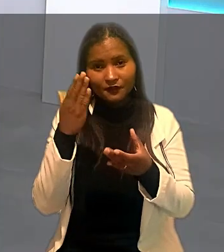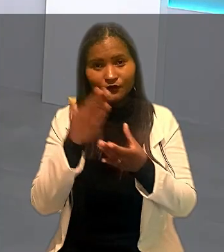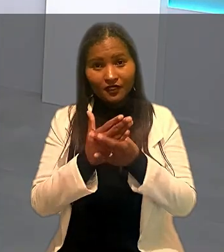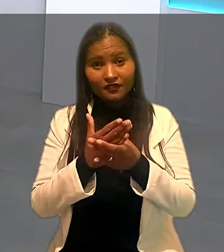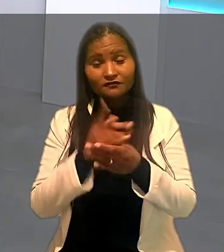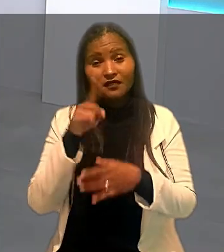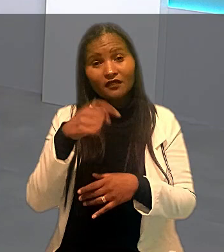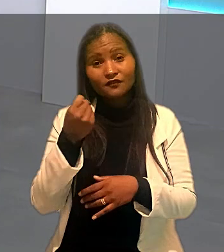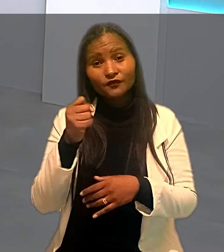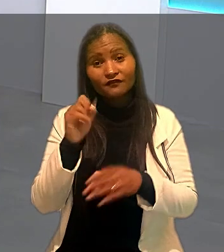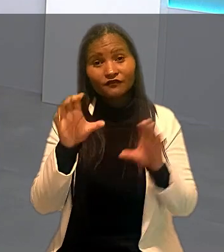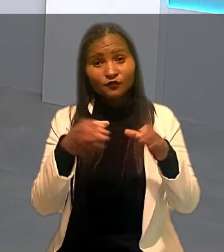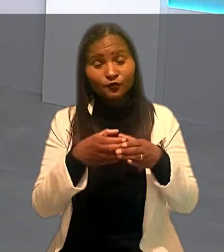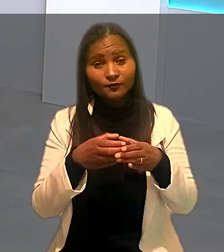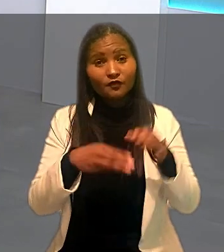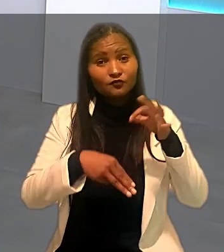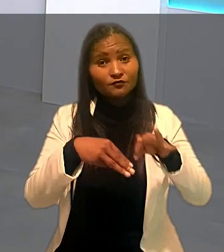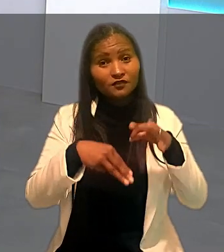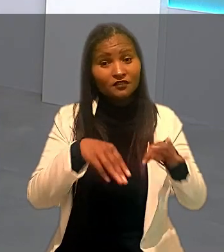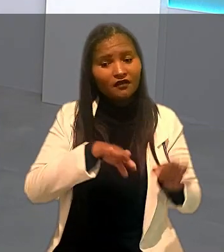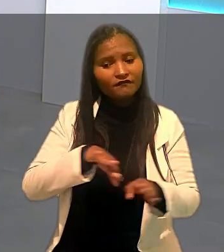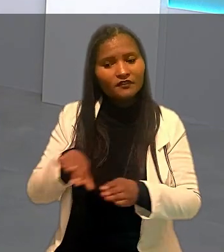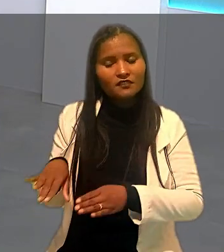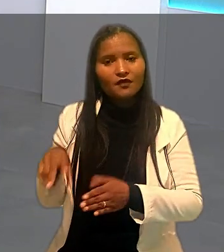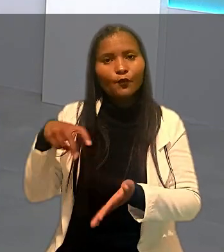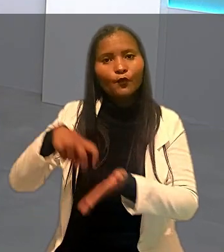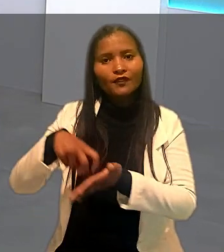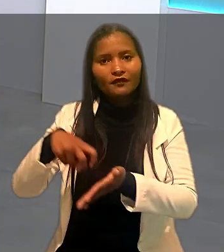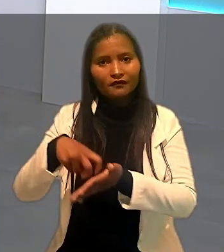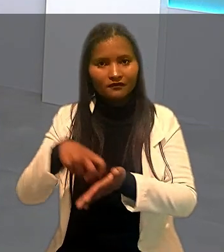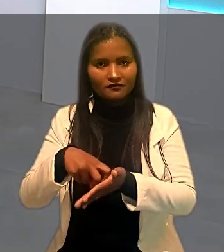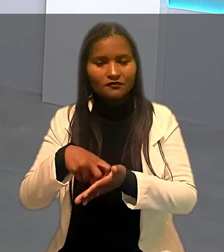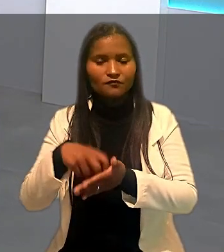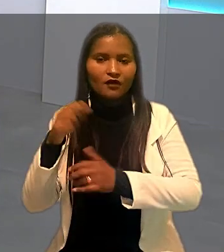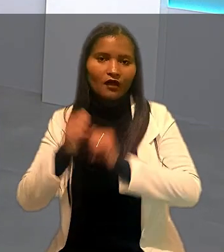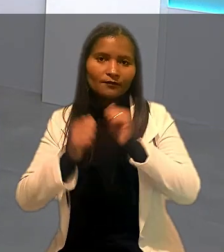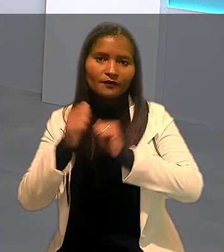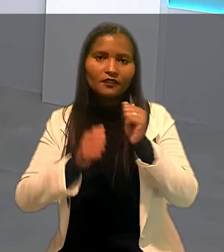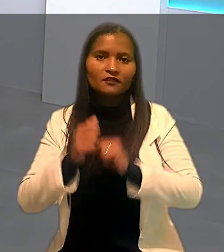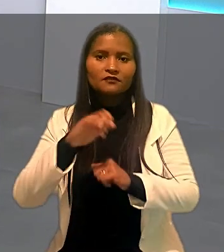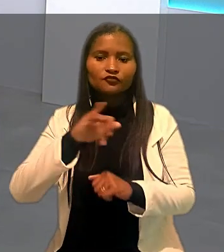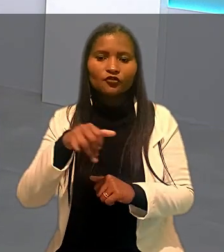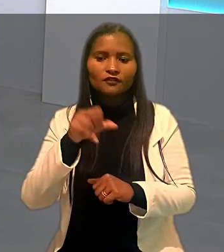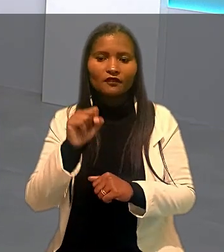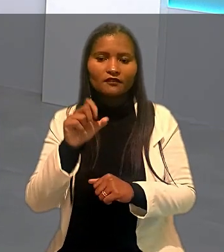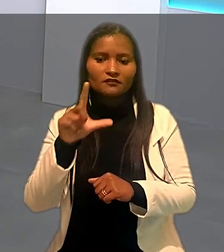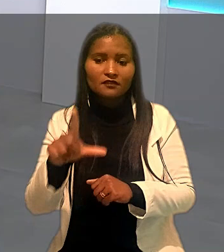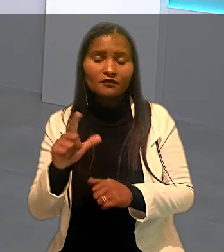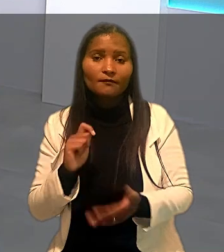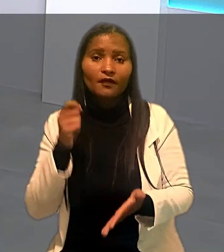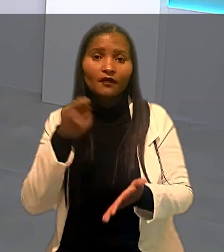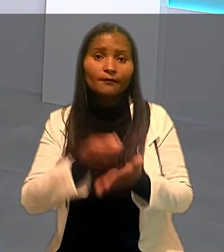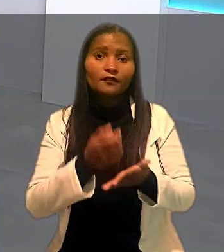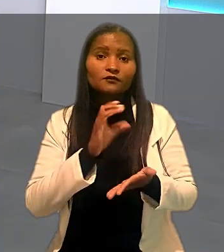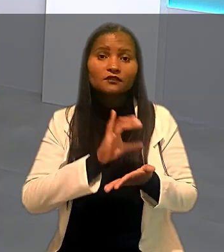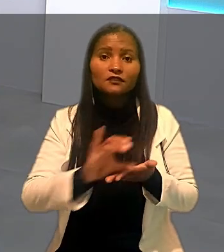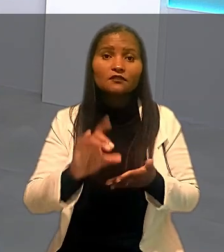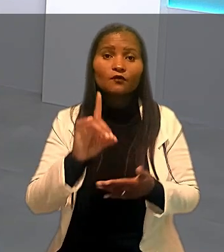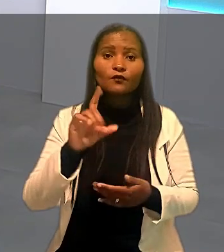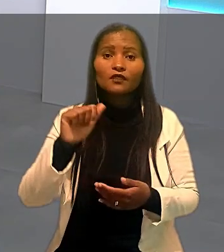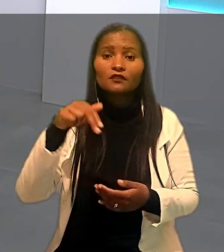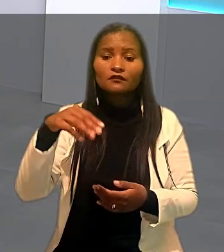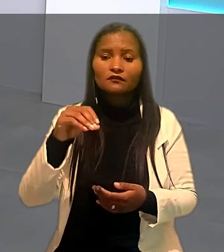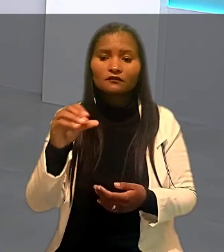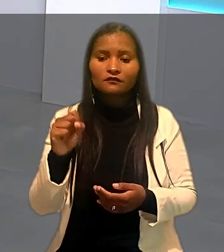E o primeiro caso, Luana, é da 8ª turma. Os ministros afastaram a condenação imposta à empresa JSL de pagamento